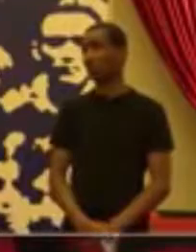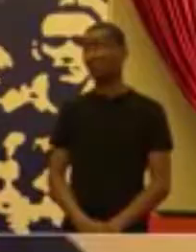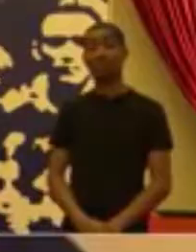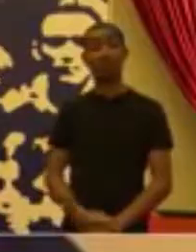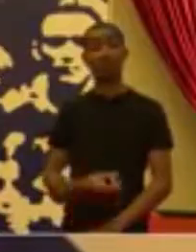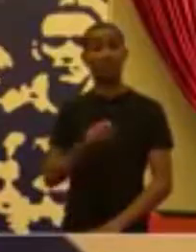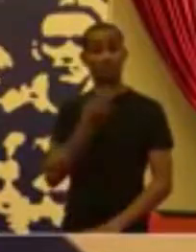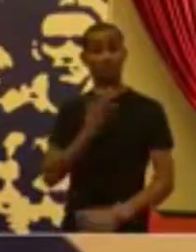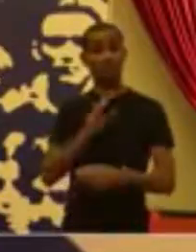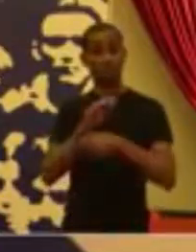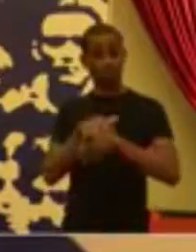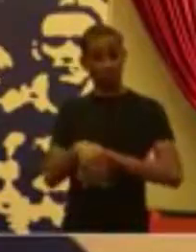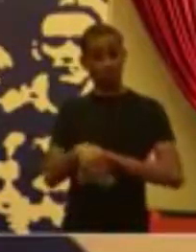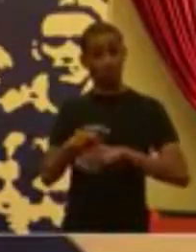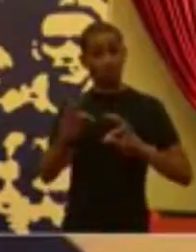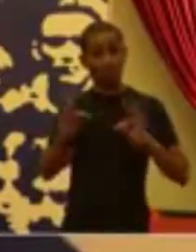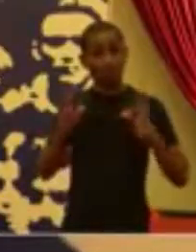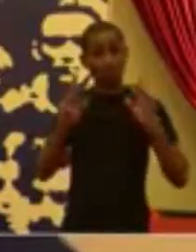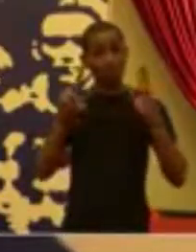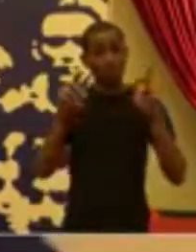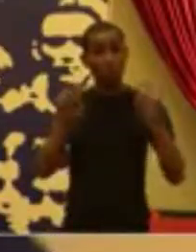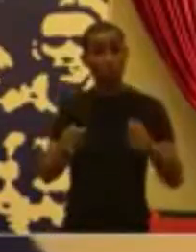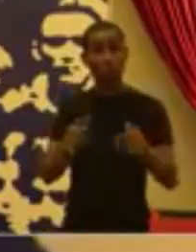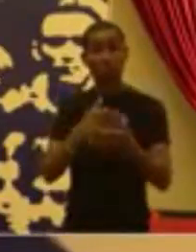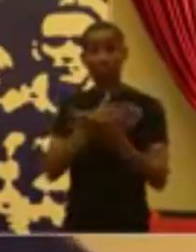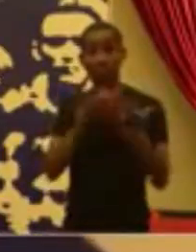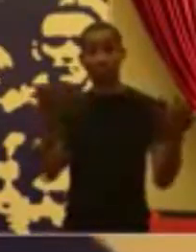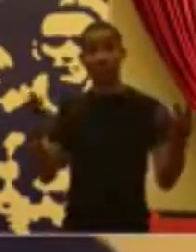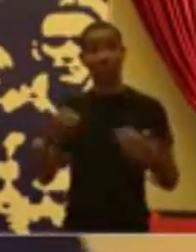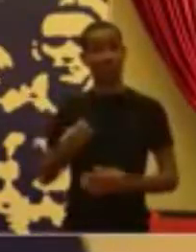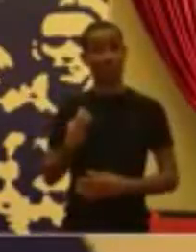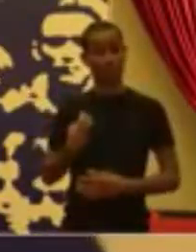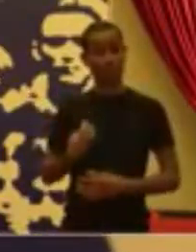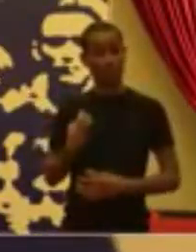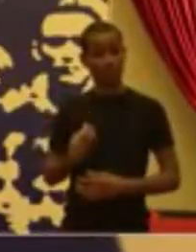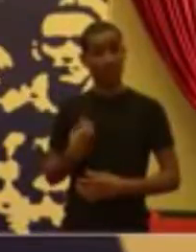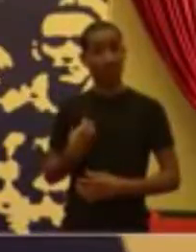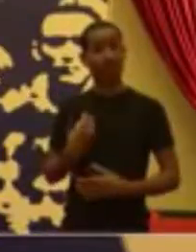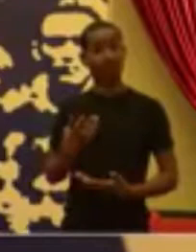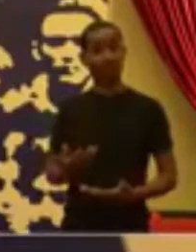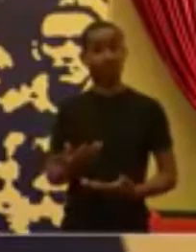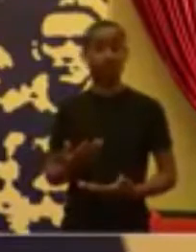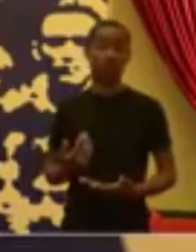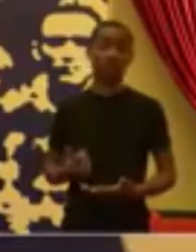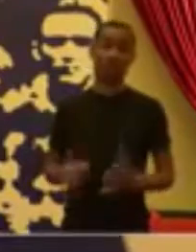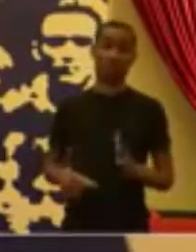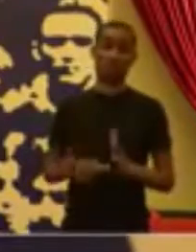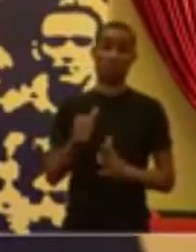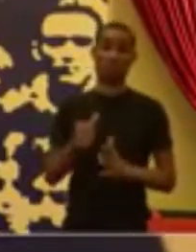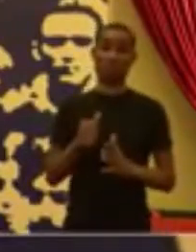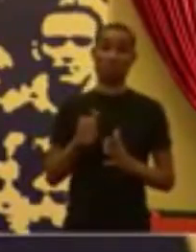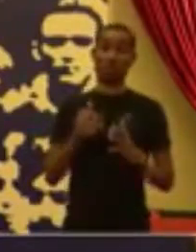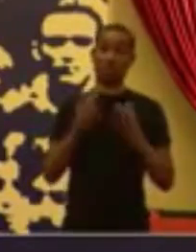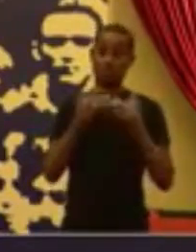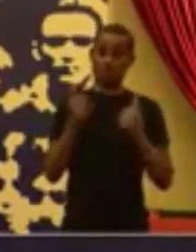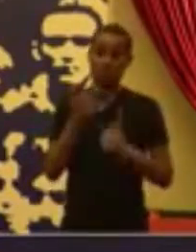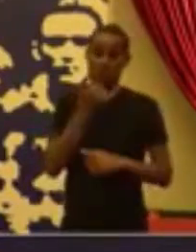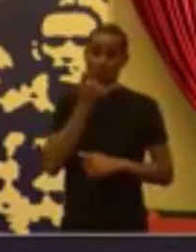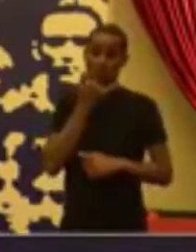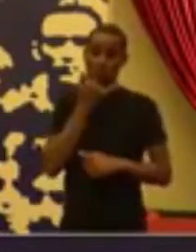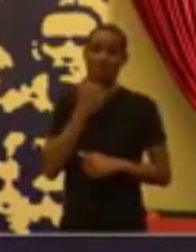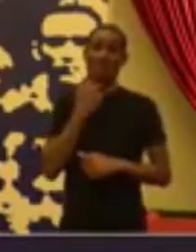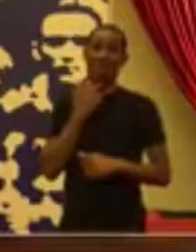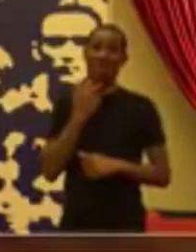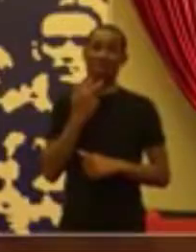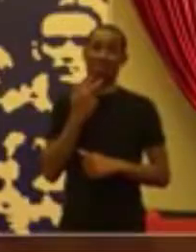Boa noite a todas e todos. Eu quero aqui pedir desculpa a vocês pela minha voz